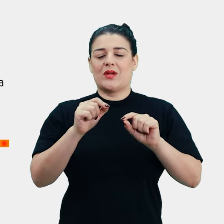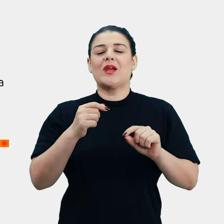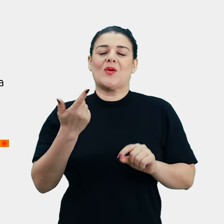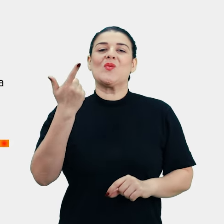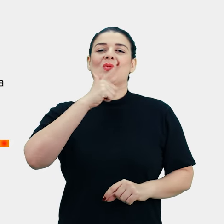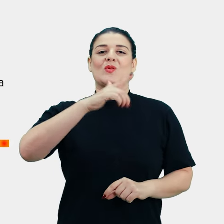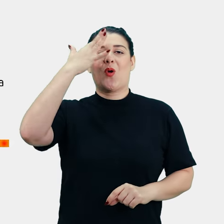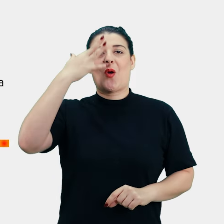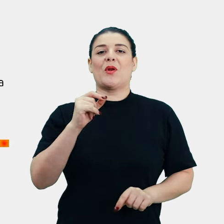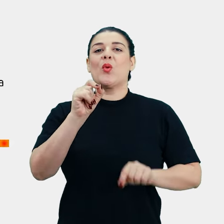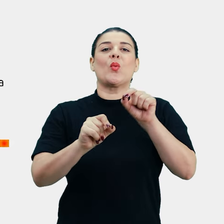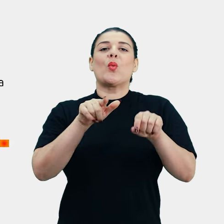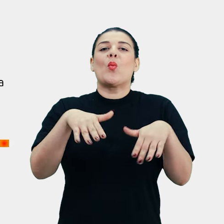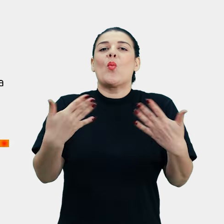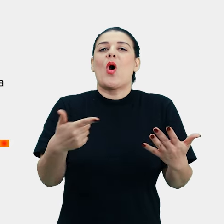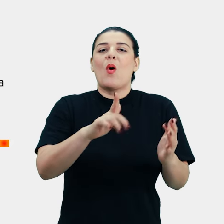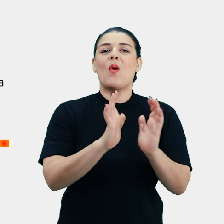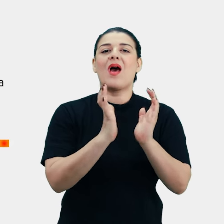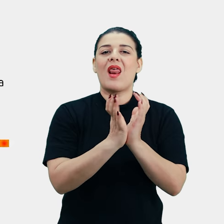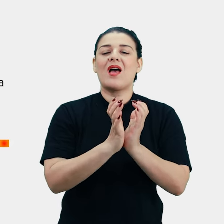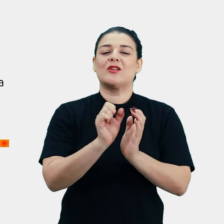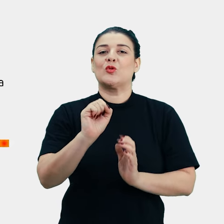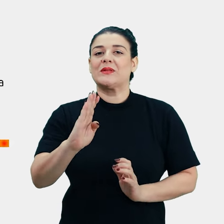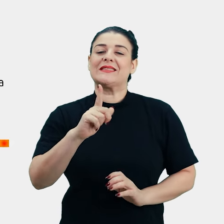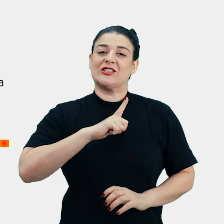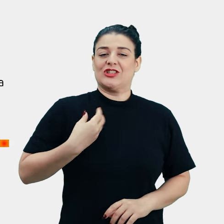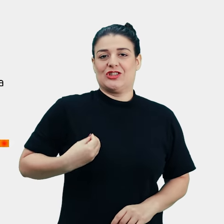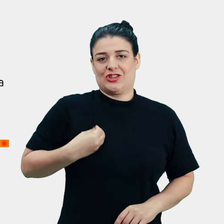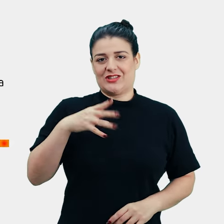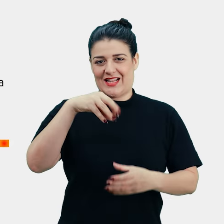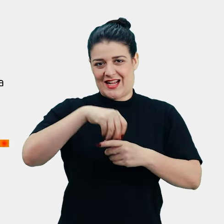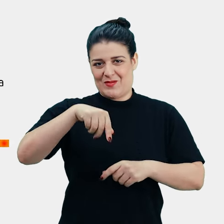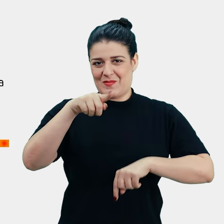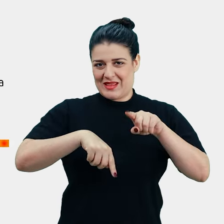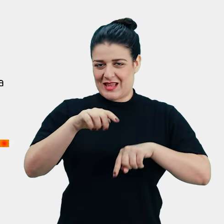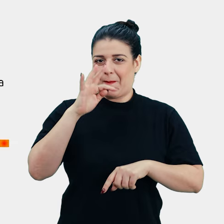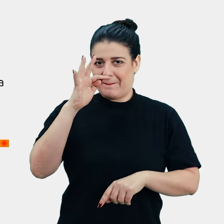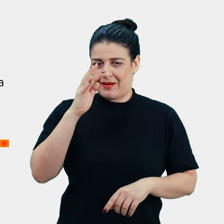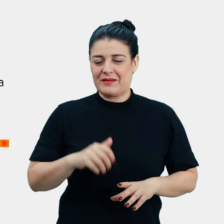ideia possível aqui de qual classe de substância pode estar presente no meu material.